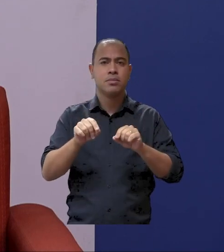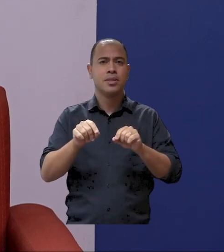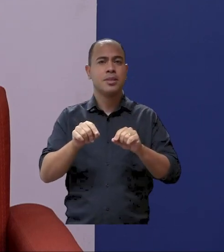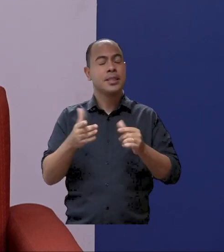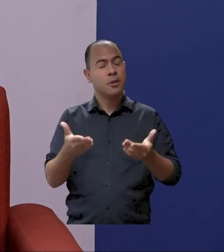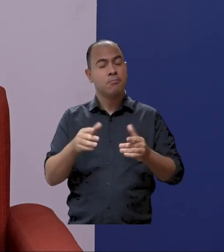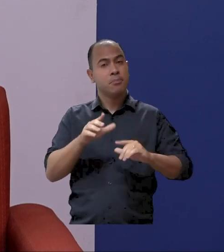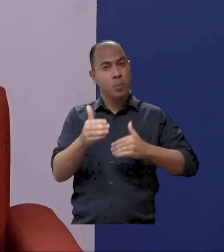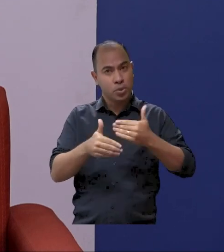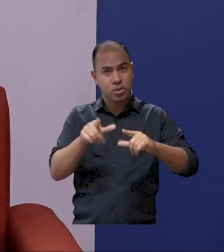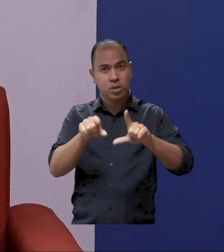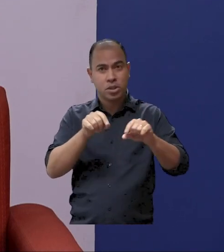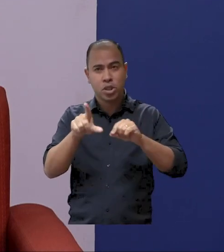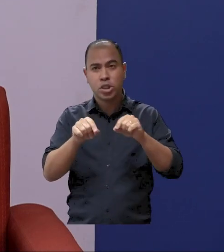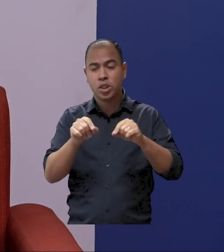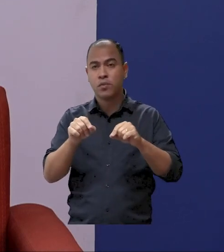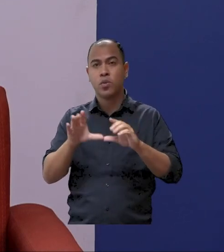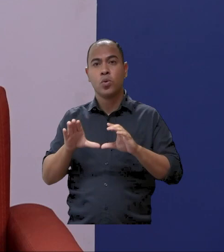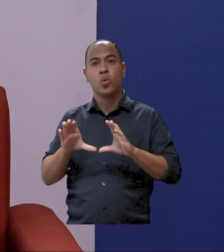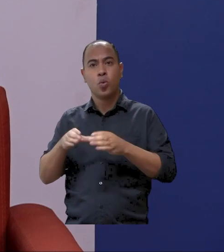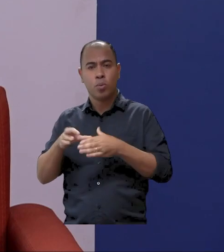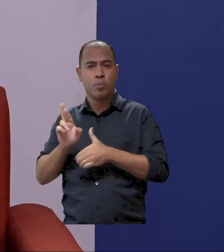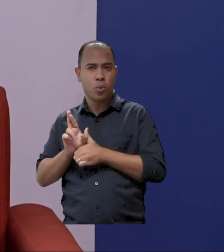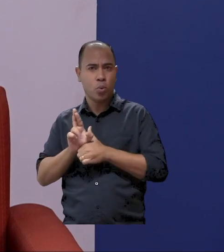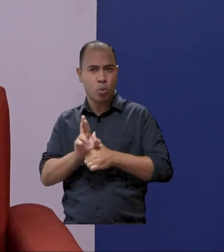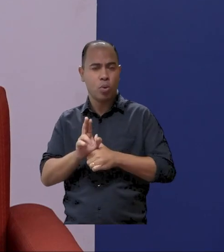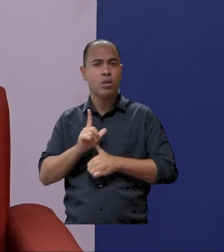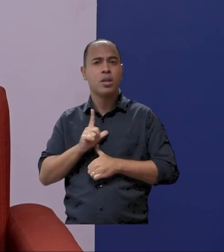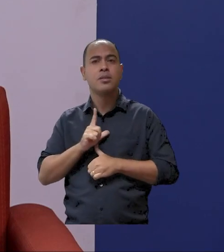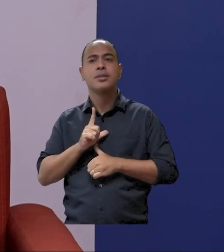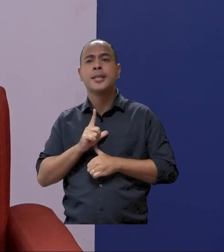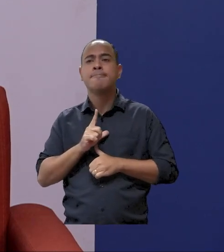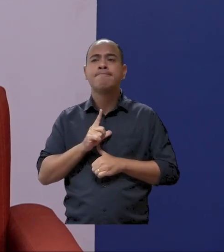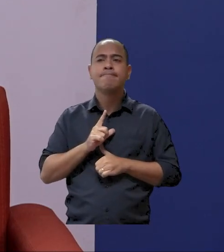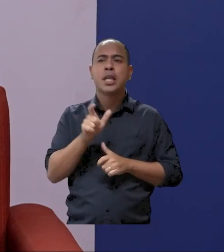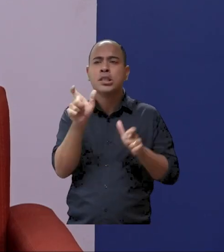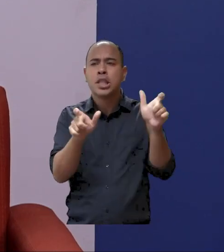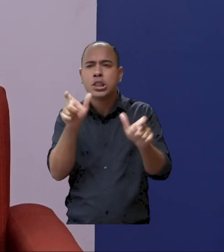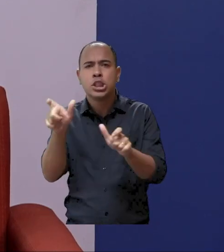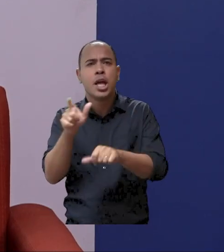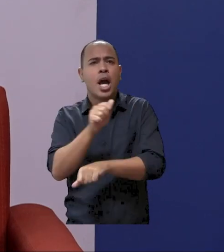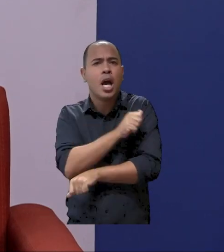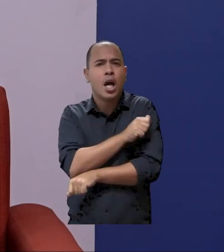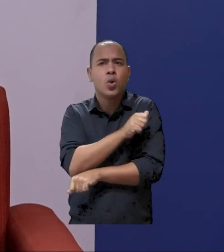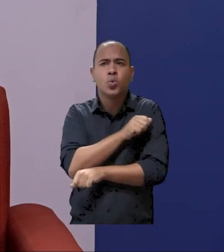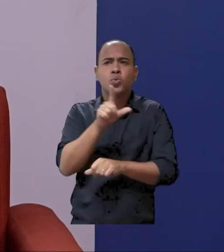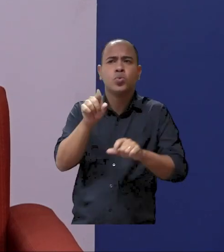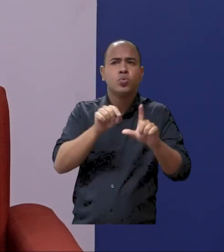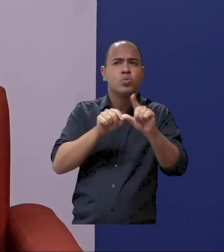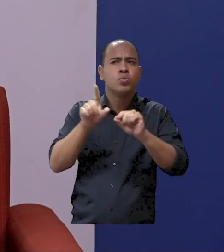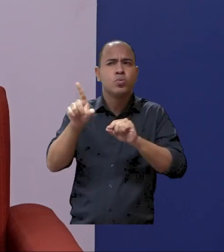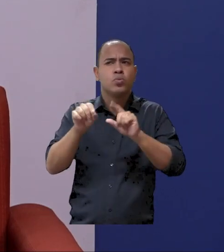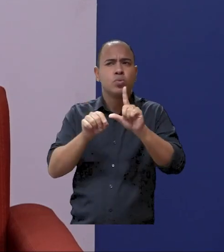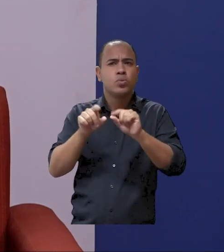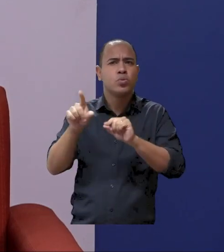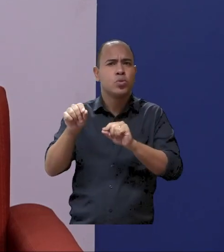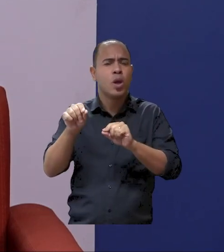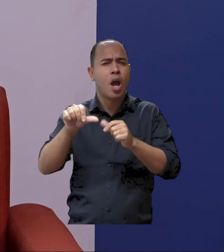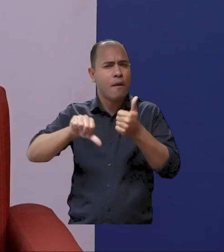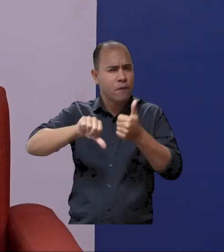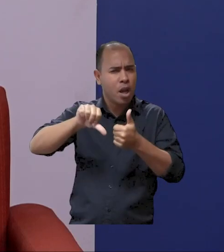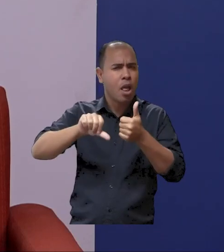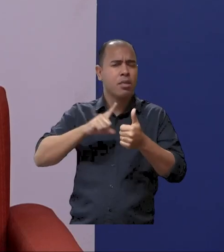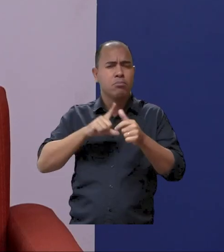Né? Então, dentro desse processo seletivo, a Procuradoria participa, né, da seleção desses candidatos que